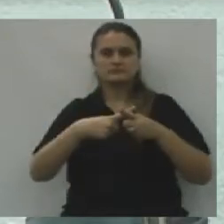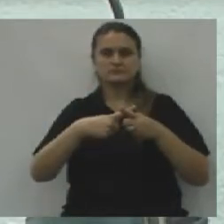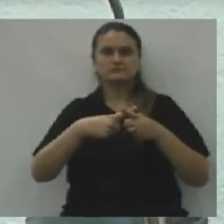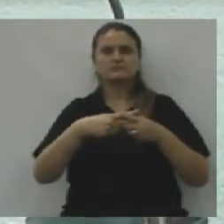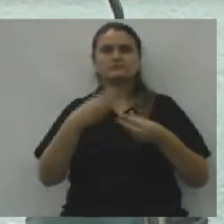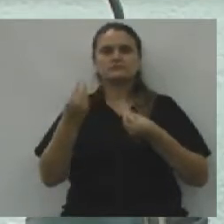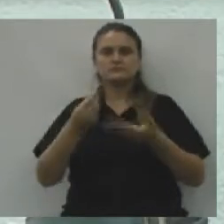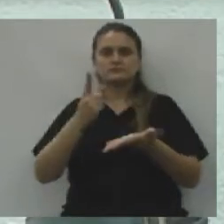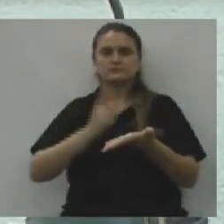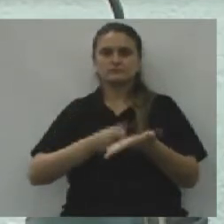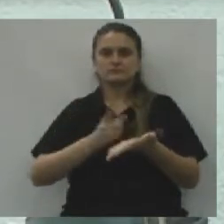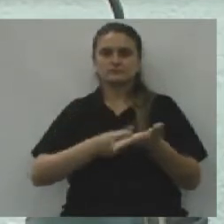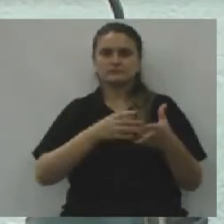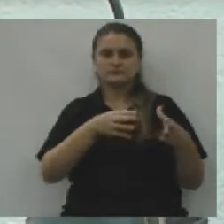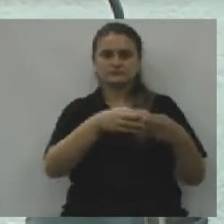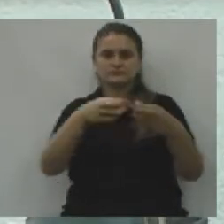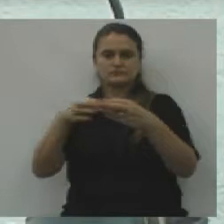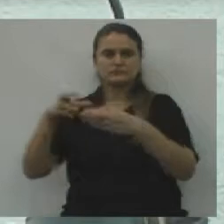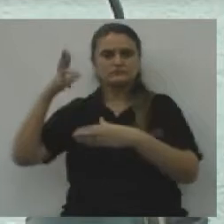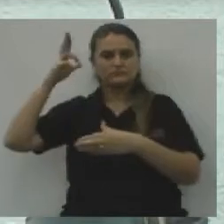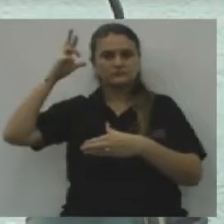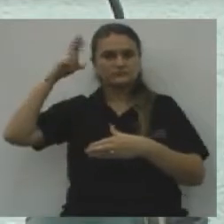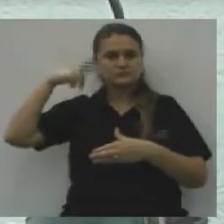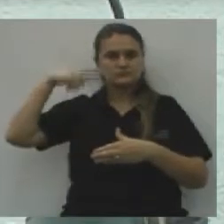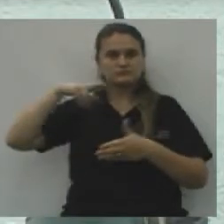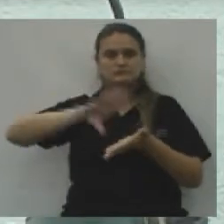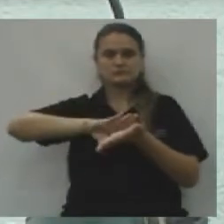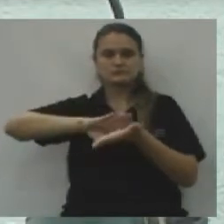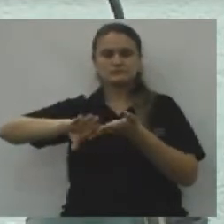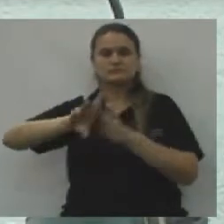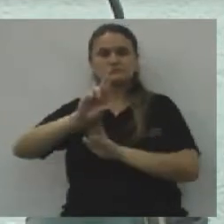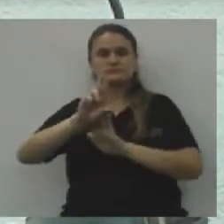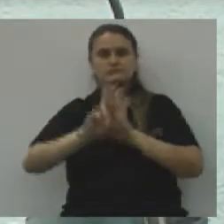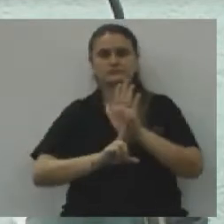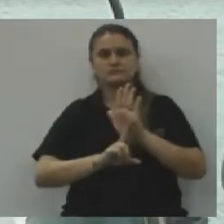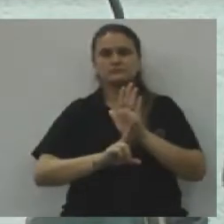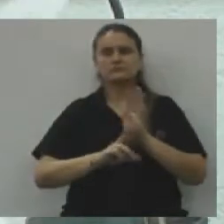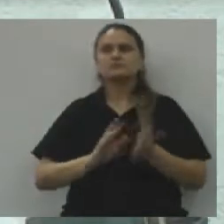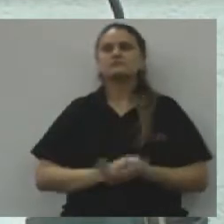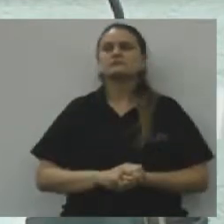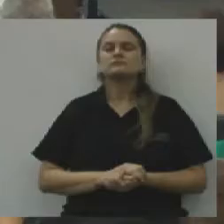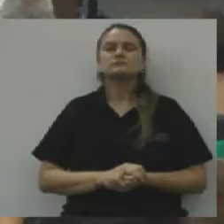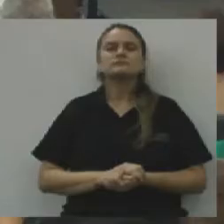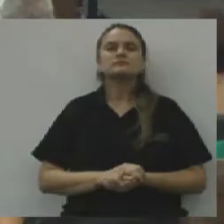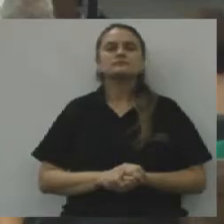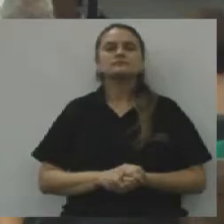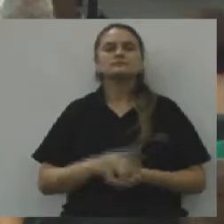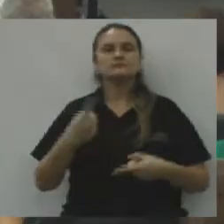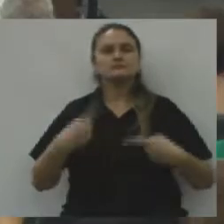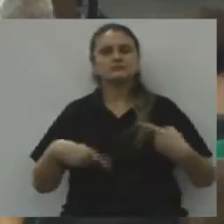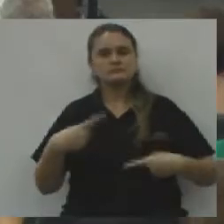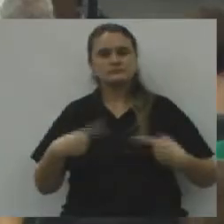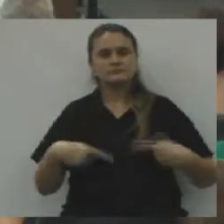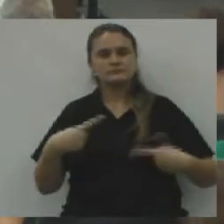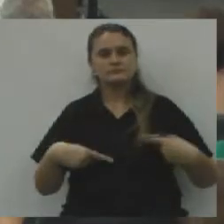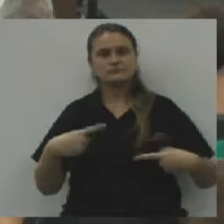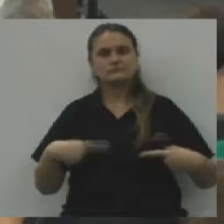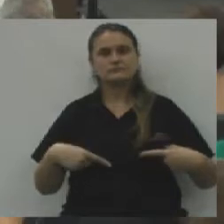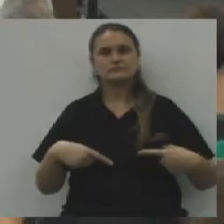conforme acordo de lideranças com dispensa da redação final. É o parecer. Em discussão?